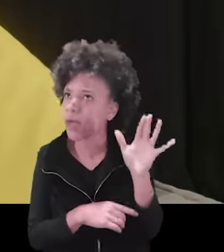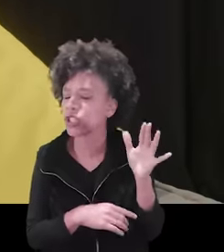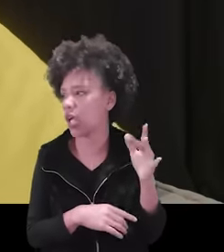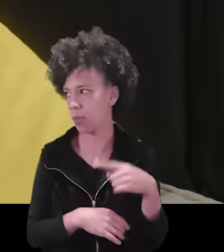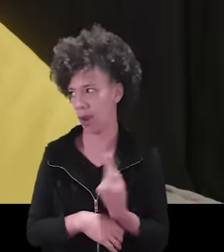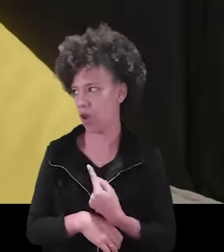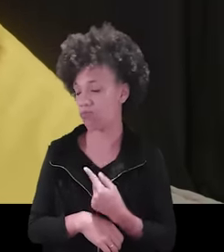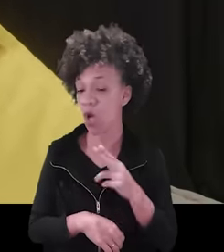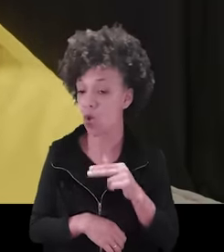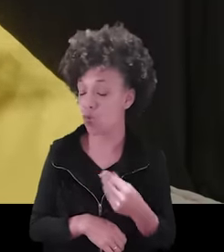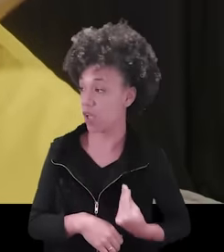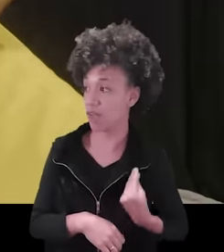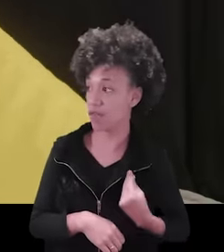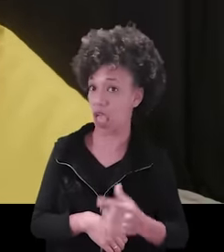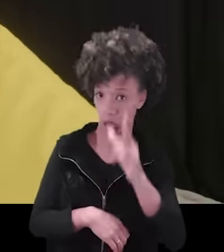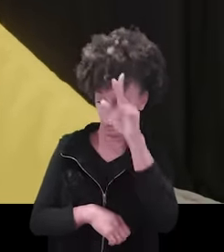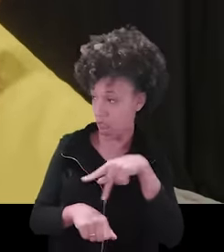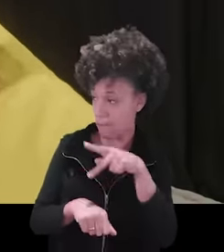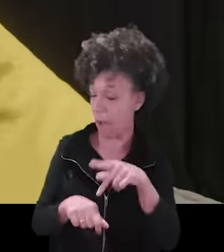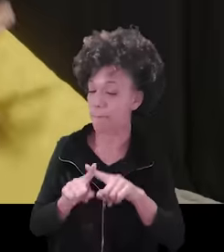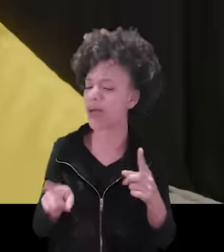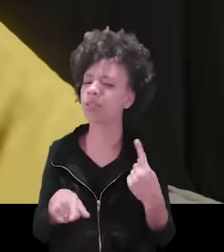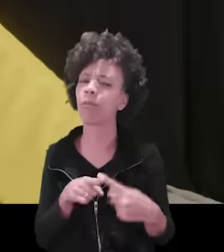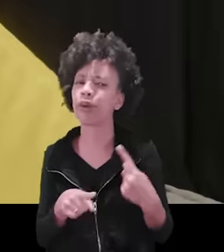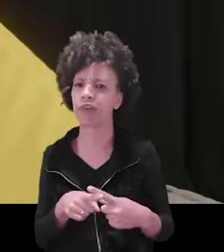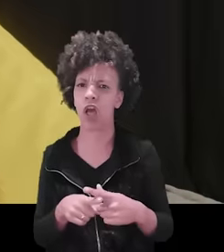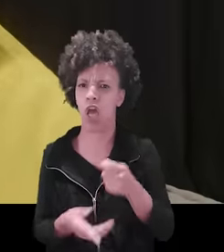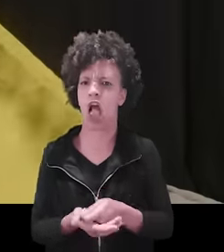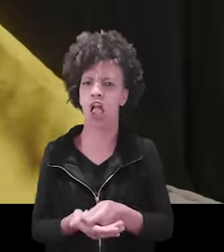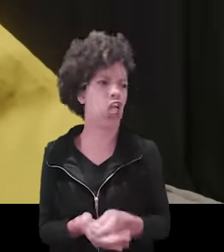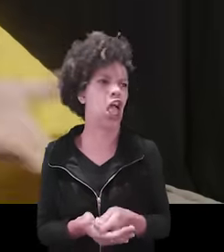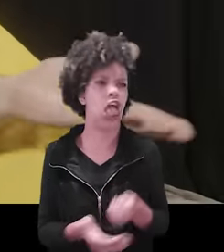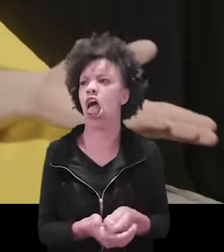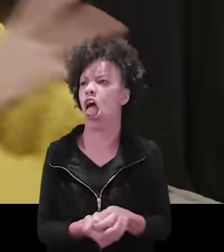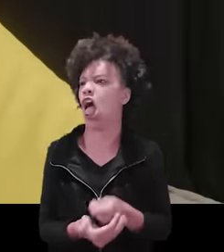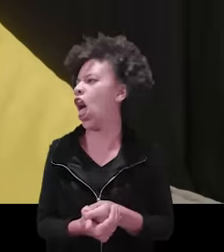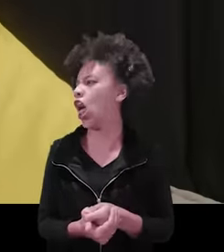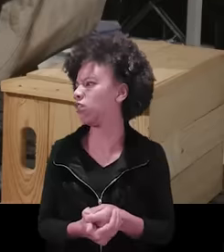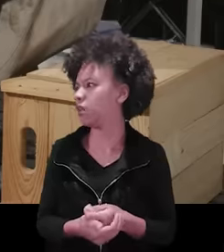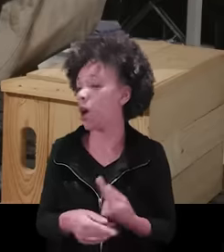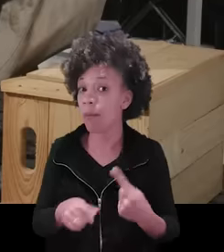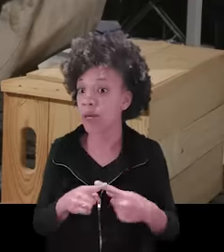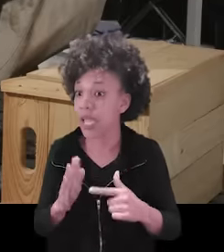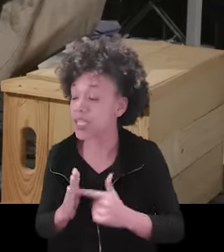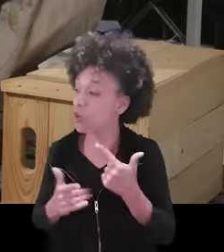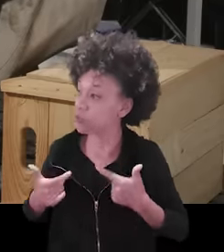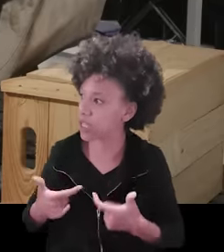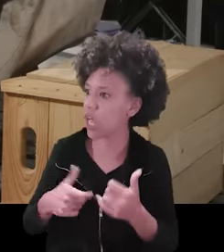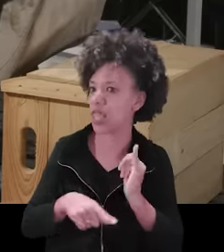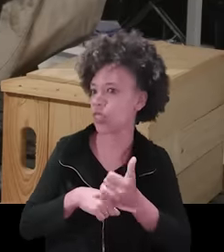estereotipado isso para gente eu nunca morei na Alemanha e nem você mas sem a gente acha que o alemão ele vai ser um trabalho foi lá que você viu mas as mudas